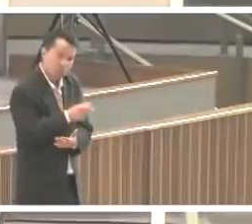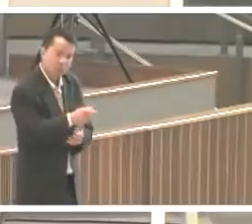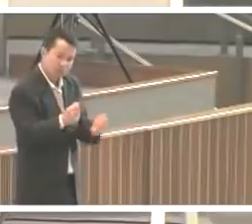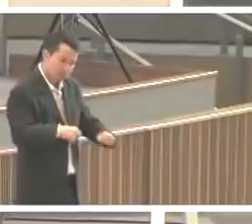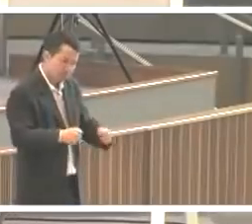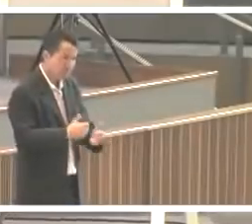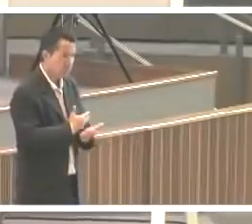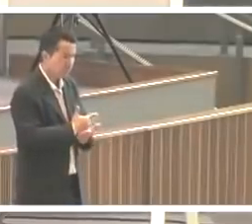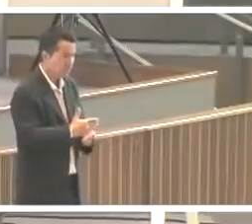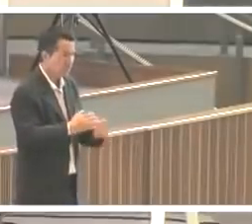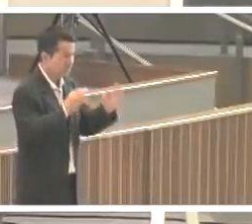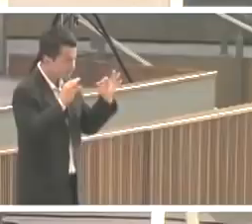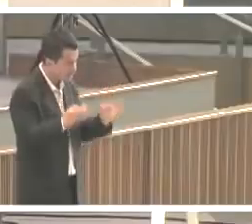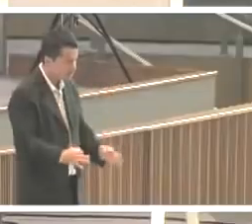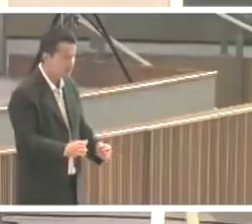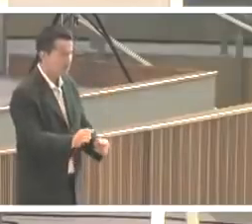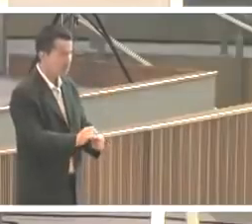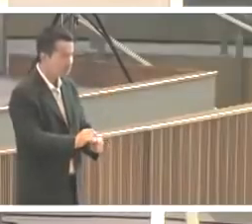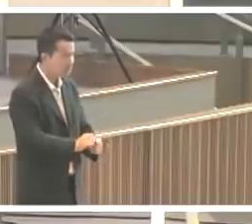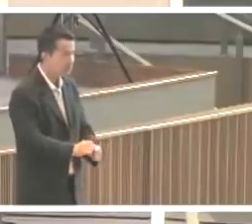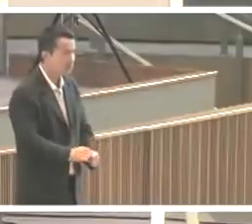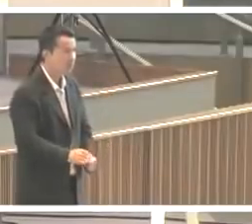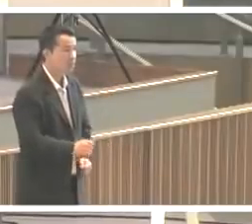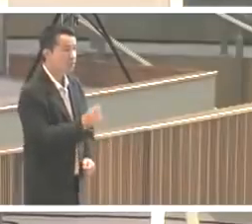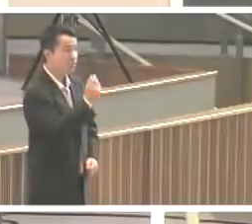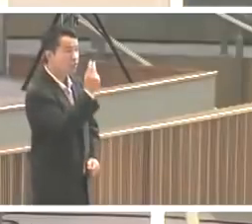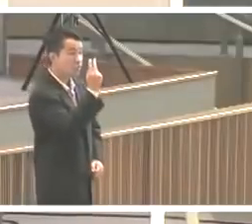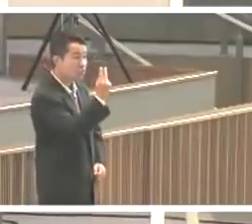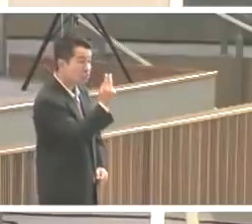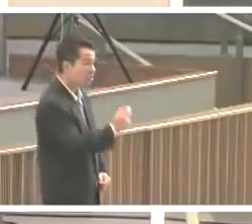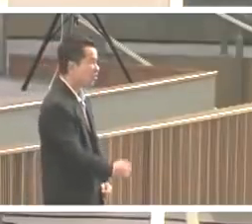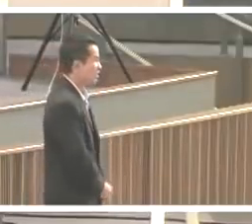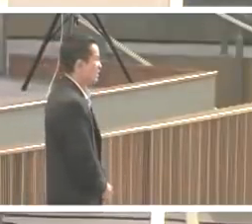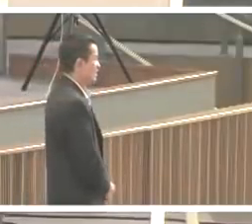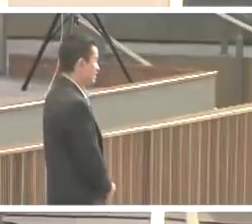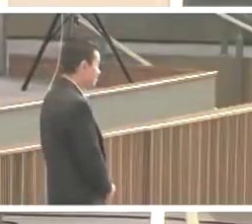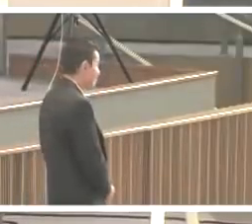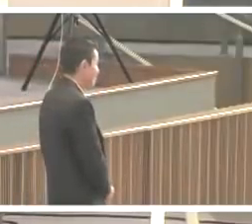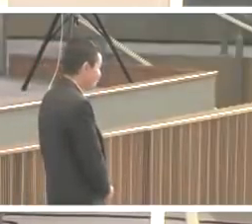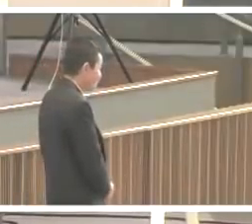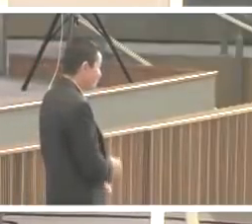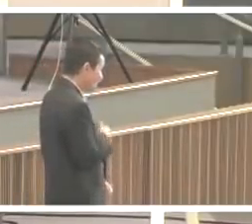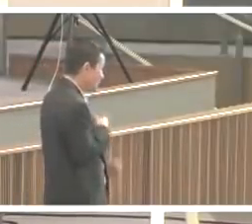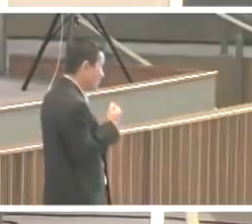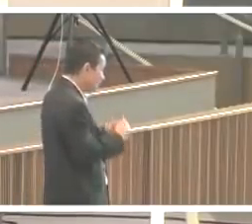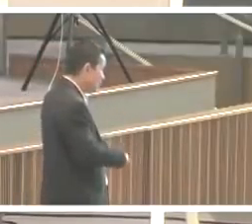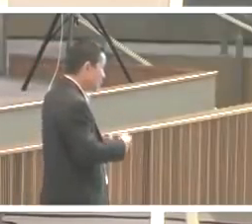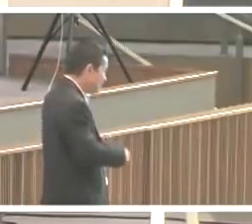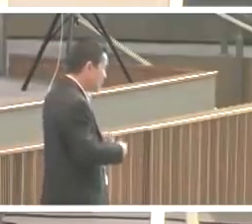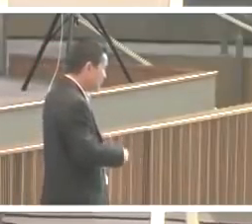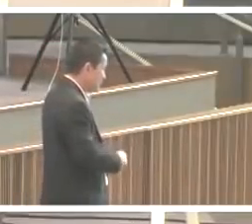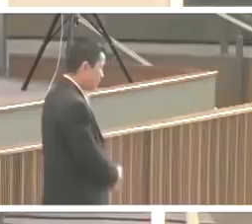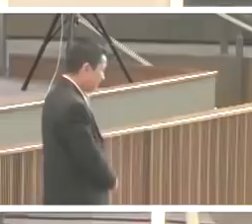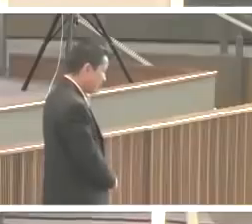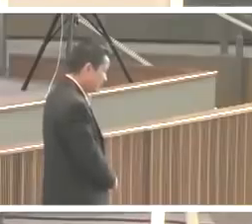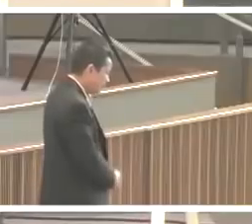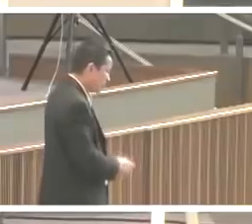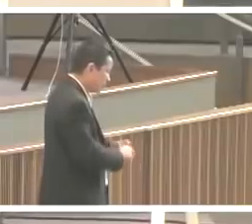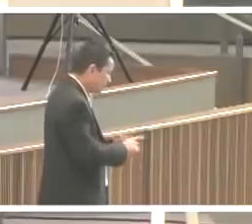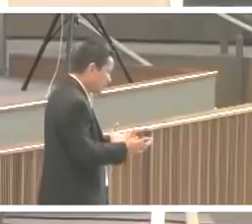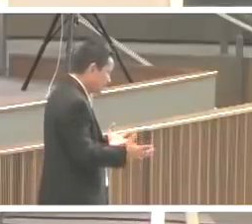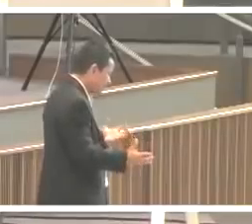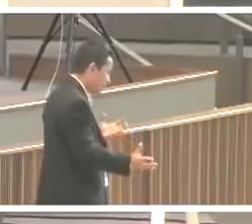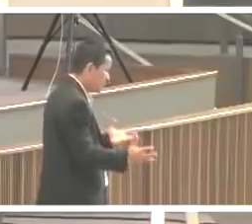E é interessante que os dois estavam profundamente tocados pela palavra de Deus, mas parecia caro